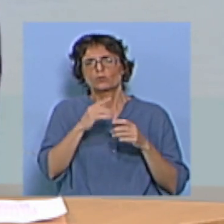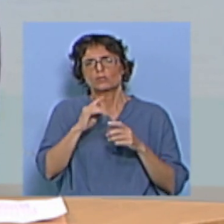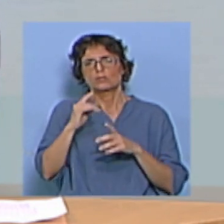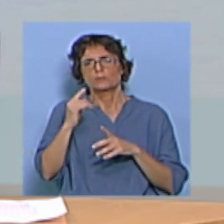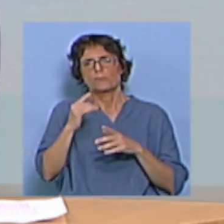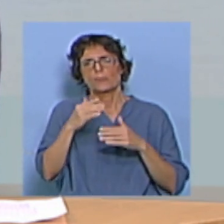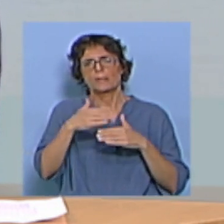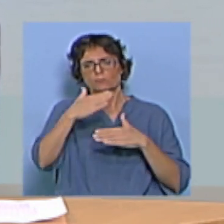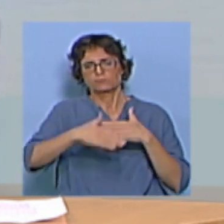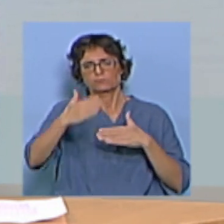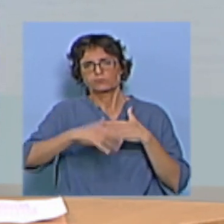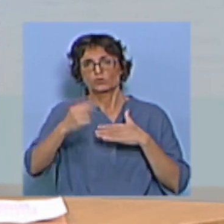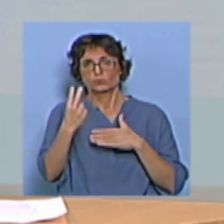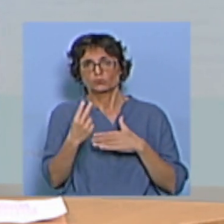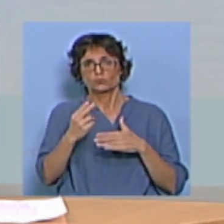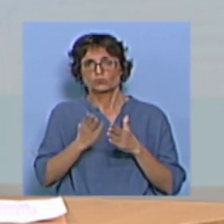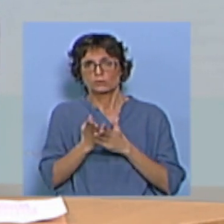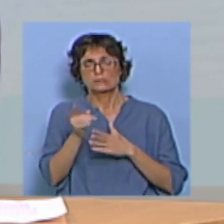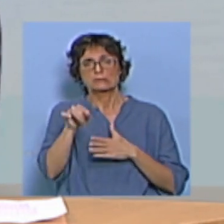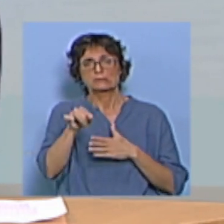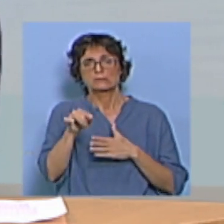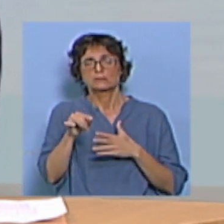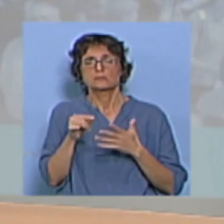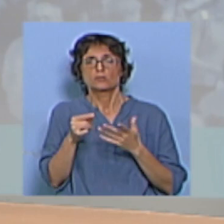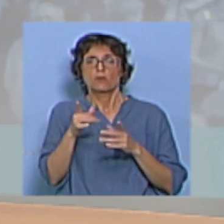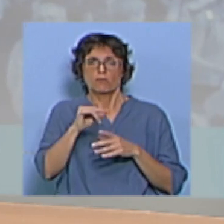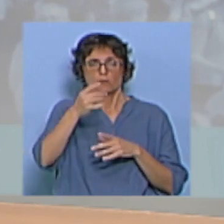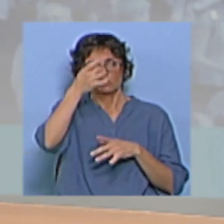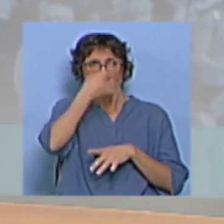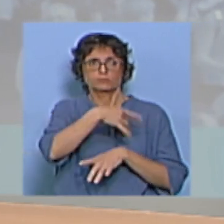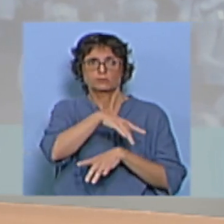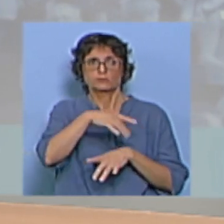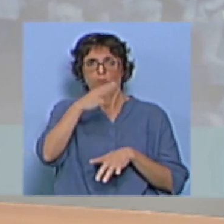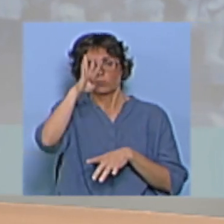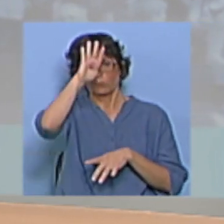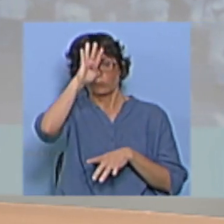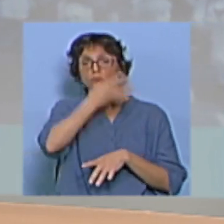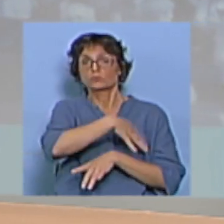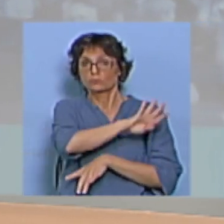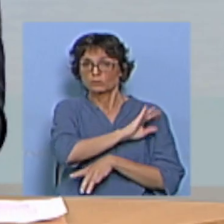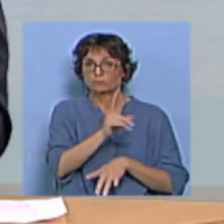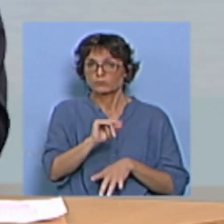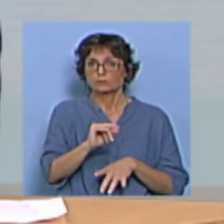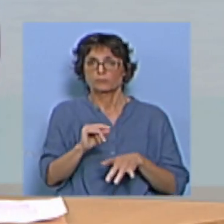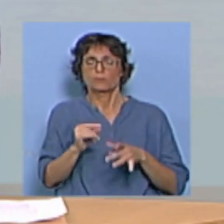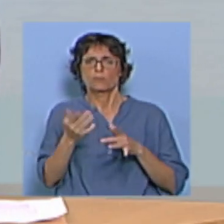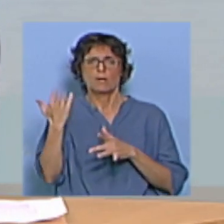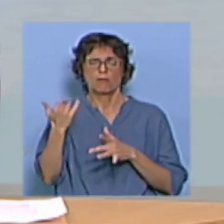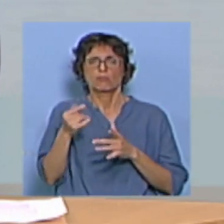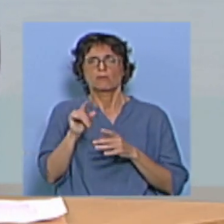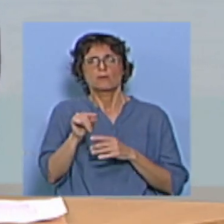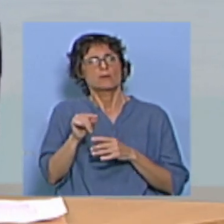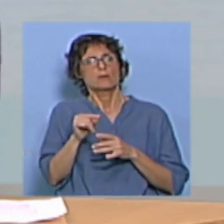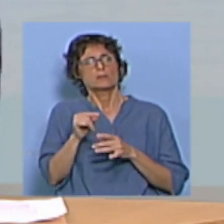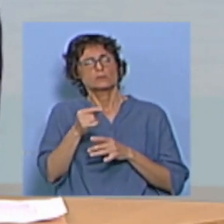tempos foi o Bispo de Coimbra, portanto... Aveiro também já foi. Aveiro também já foi, para dizer que é aquele Bispo diocesano que